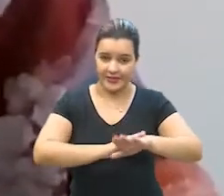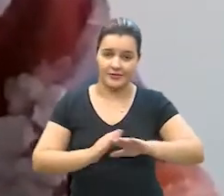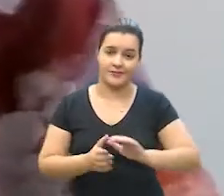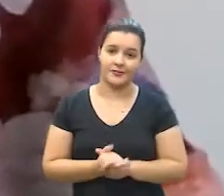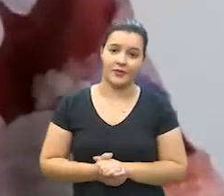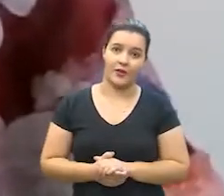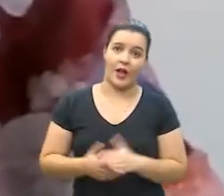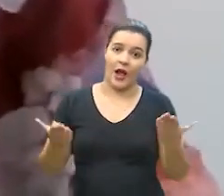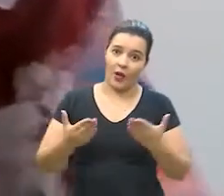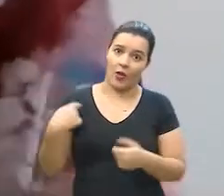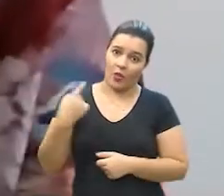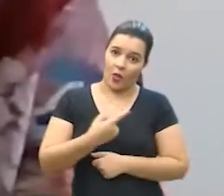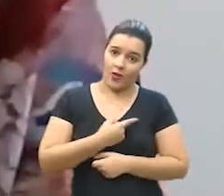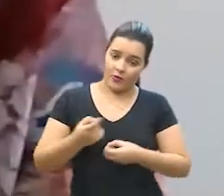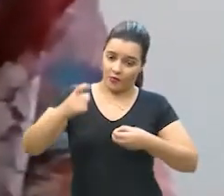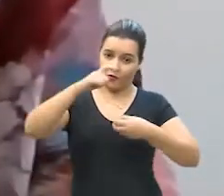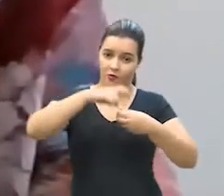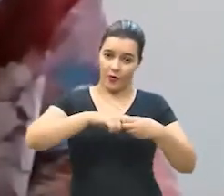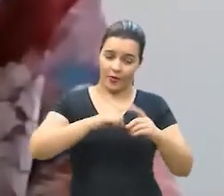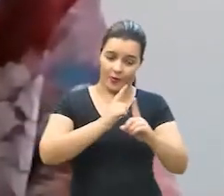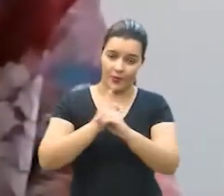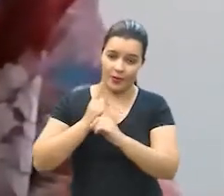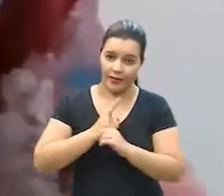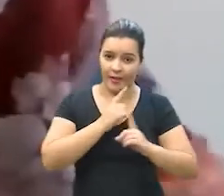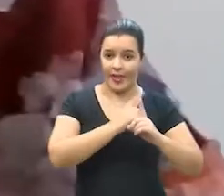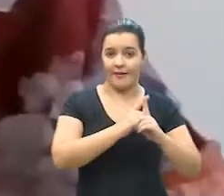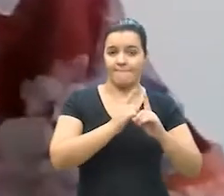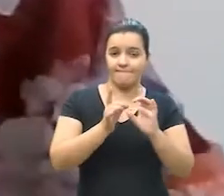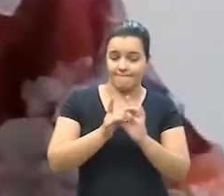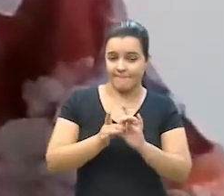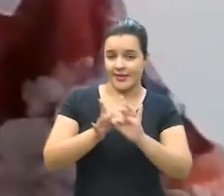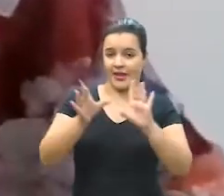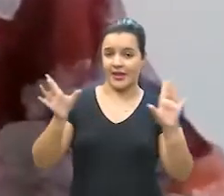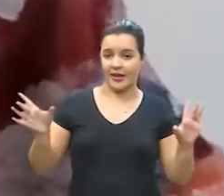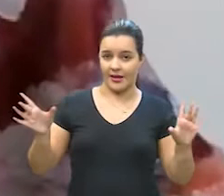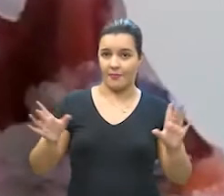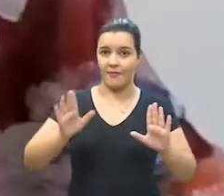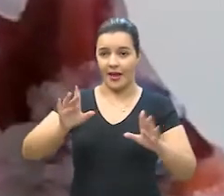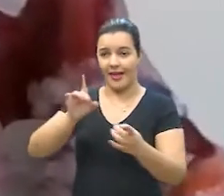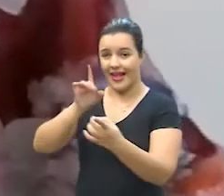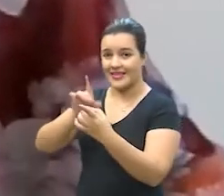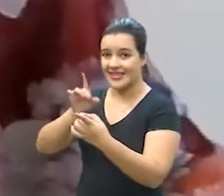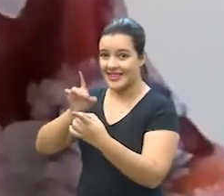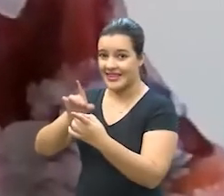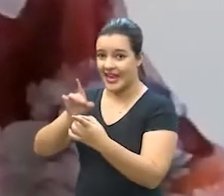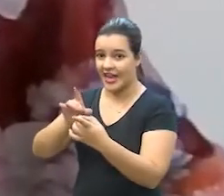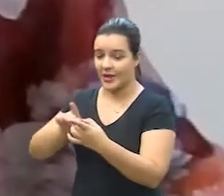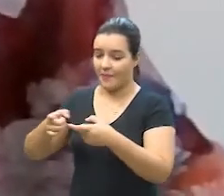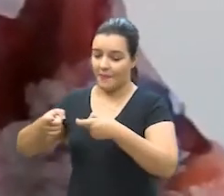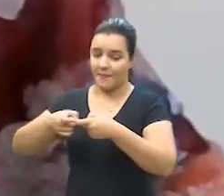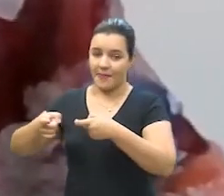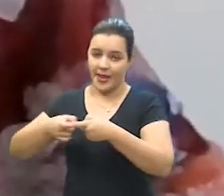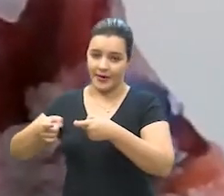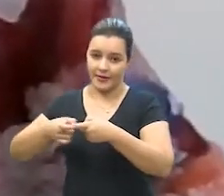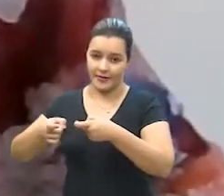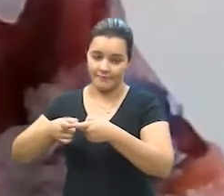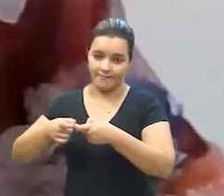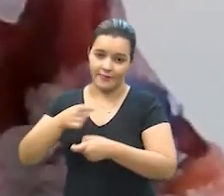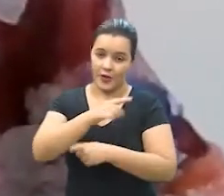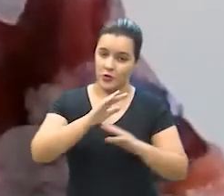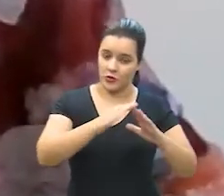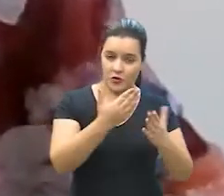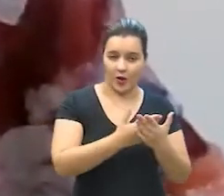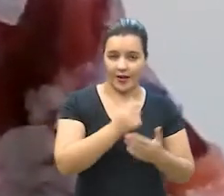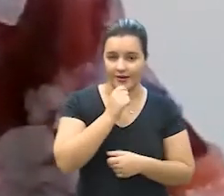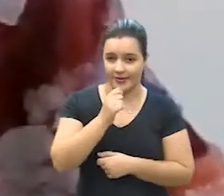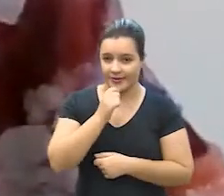Agora, nós retomamos a atividade, né? Com essa liberação que houve, na parte clínica. Nós temos, no máximo, 3